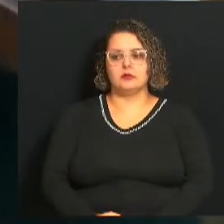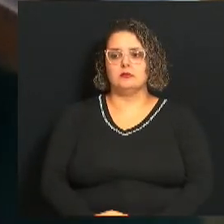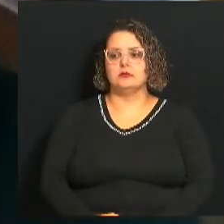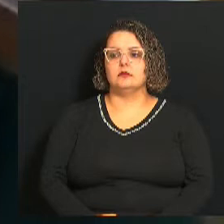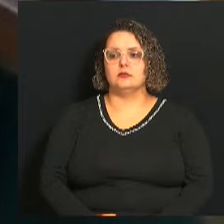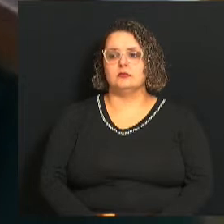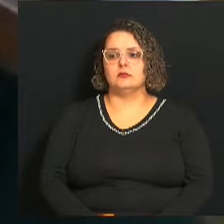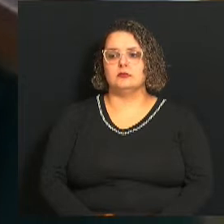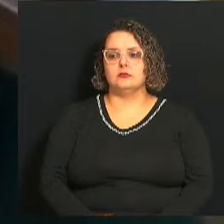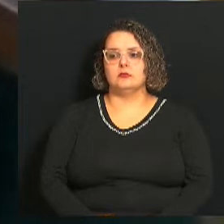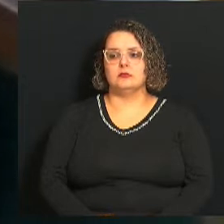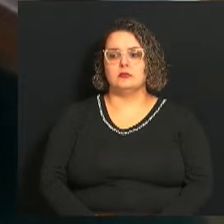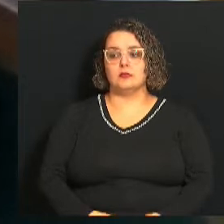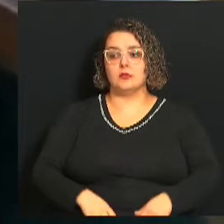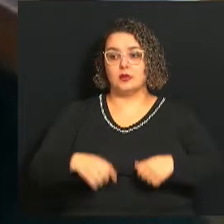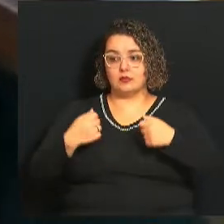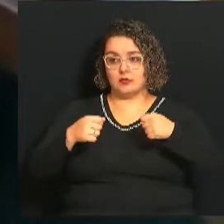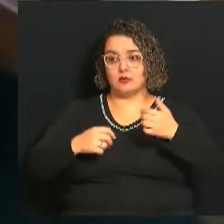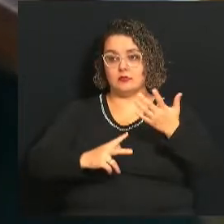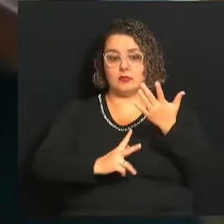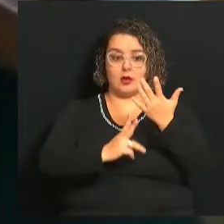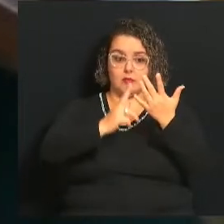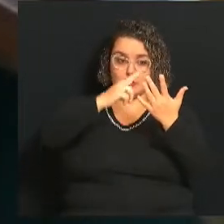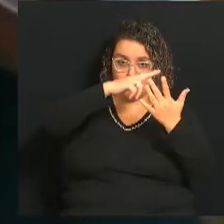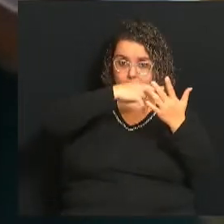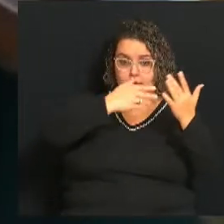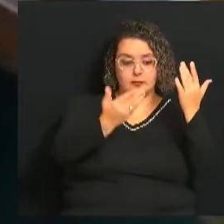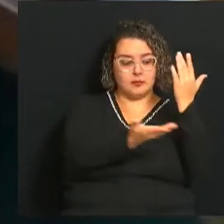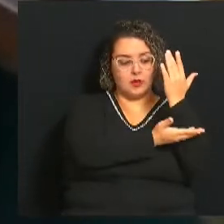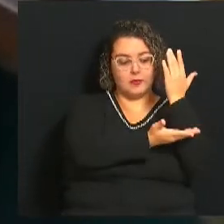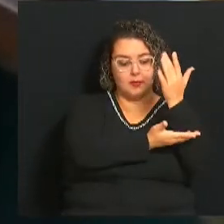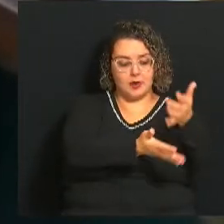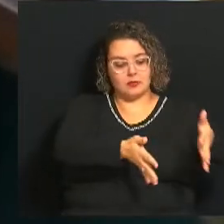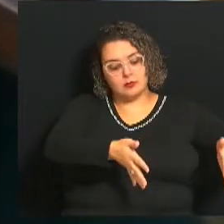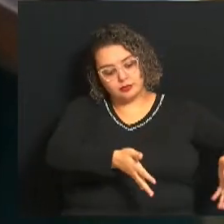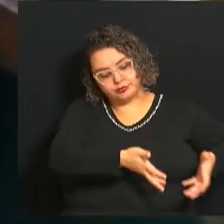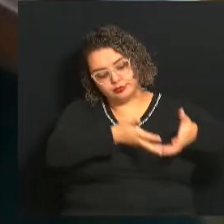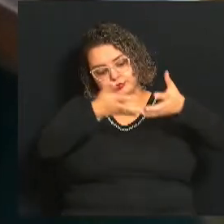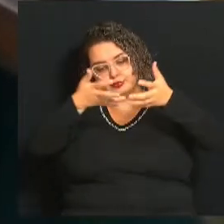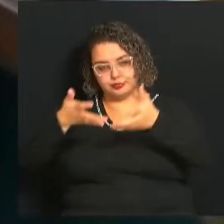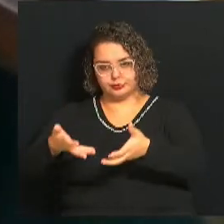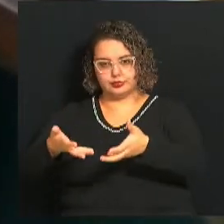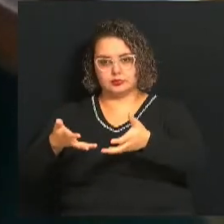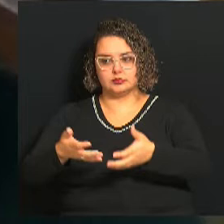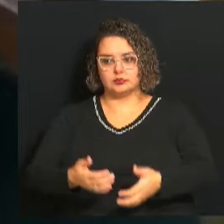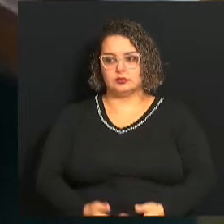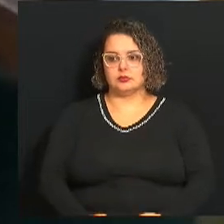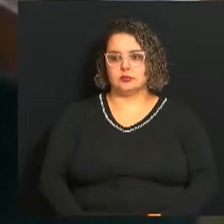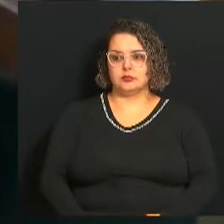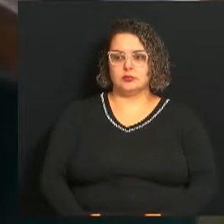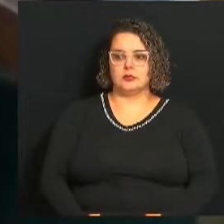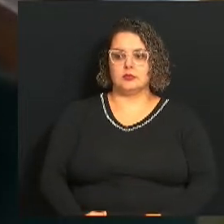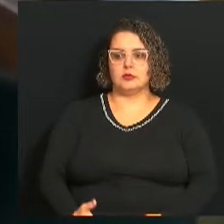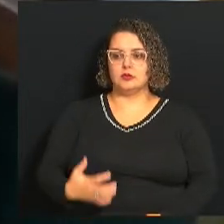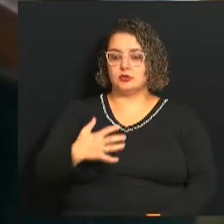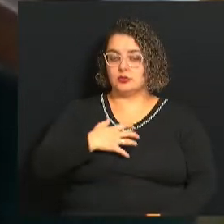sofrer esse processo de poda ou de extração de forma primária,